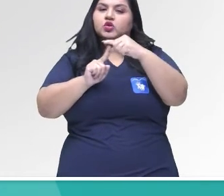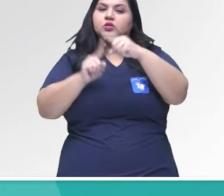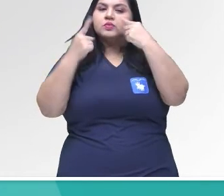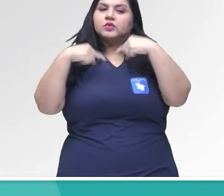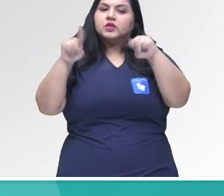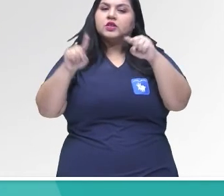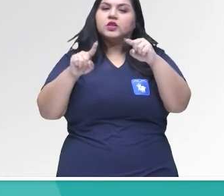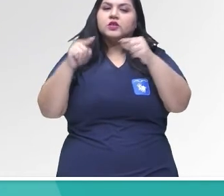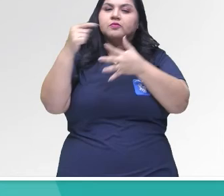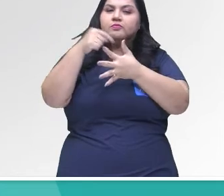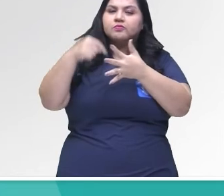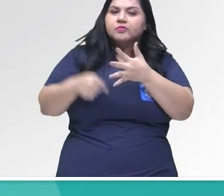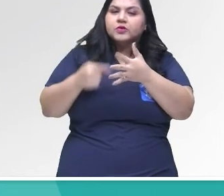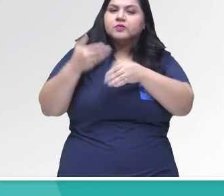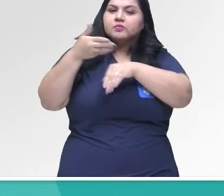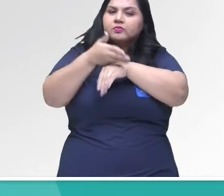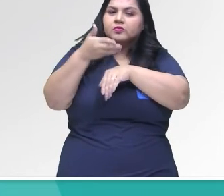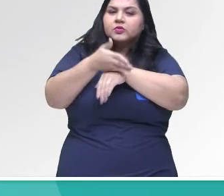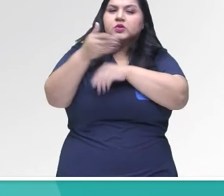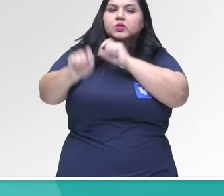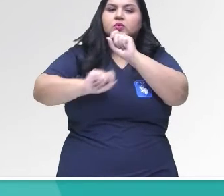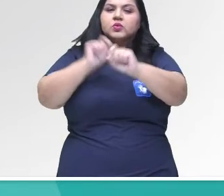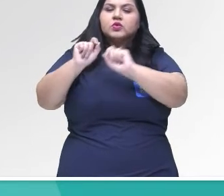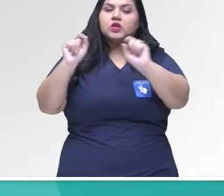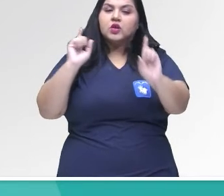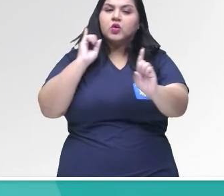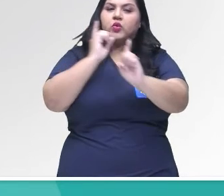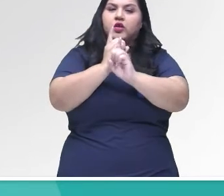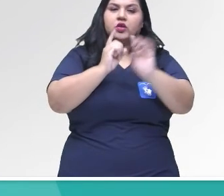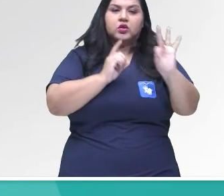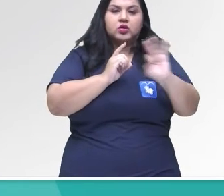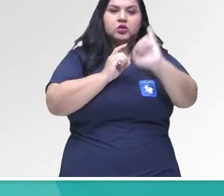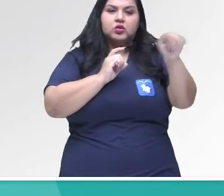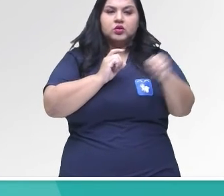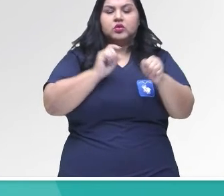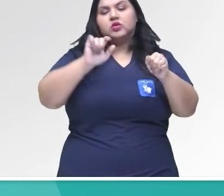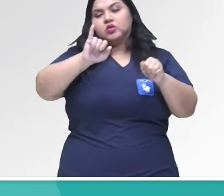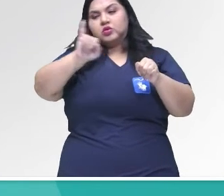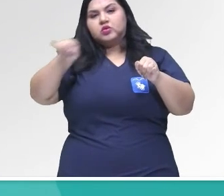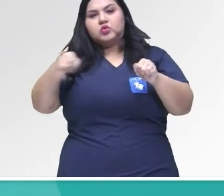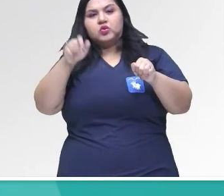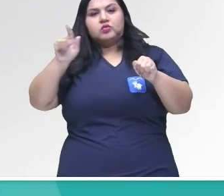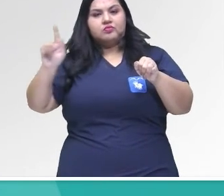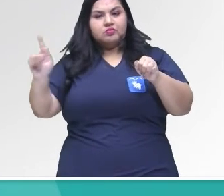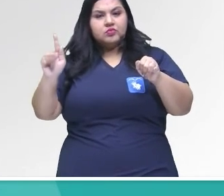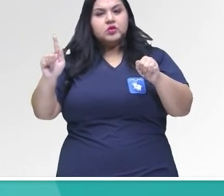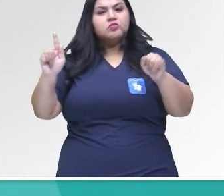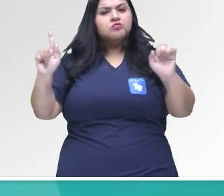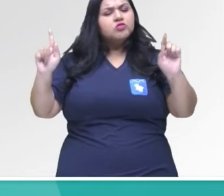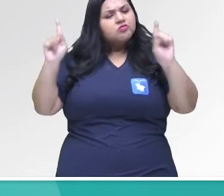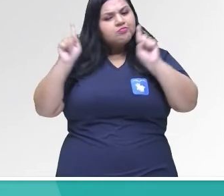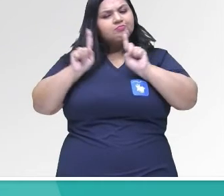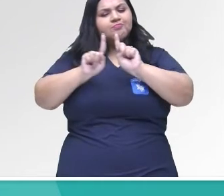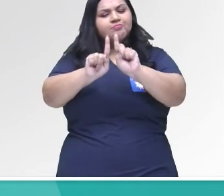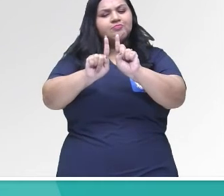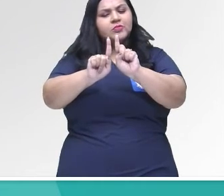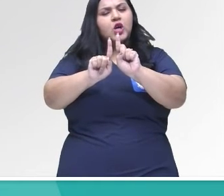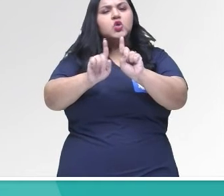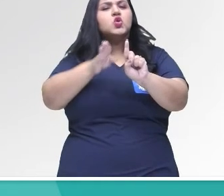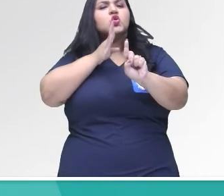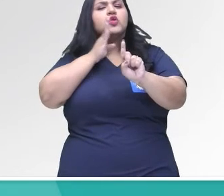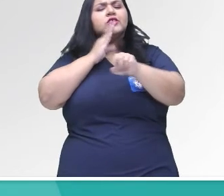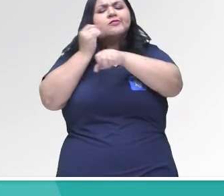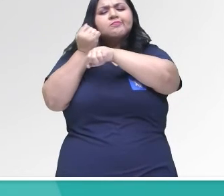elemento detonador desse processo foi o reencontro de Tom Jobim e João Gilberto, que se conheciam anteriormente nas